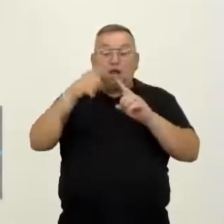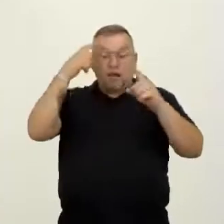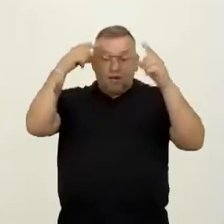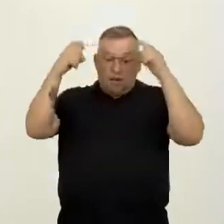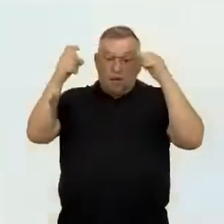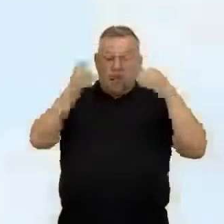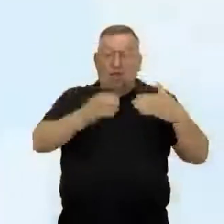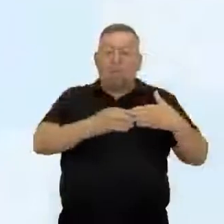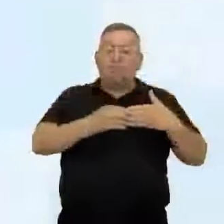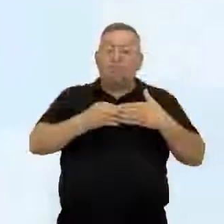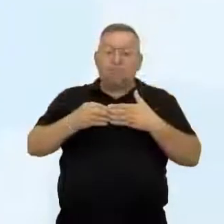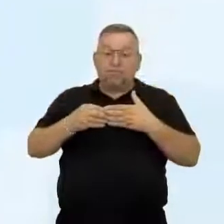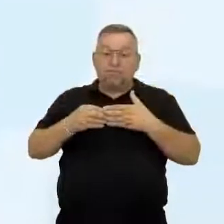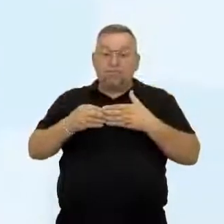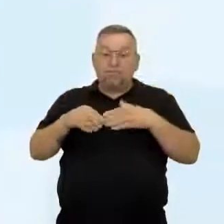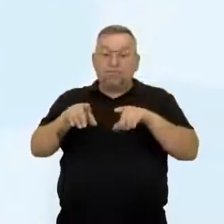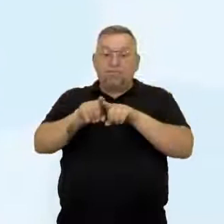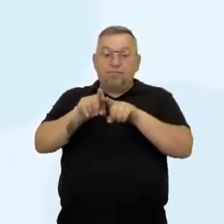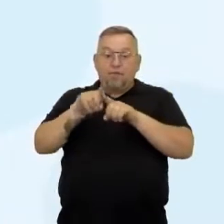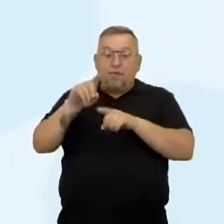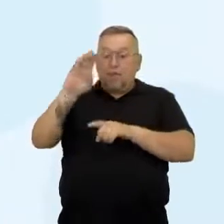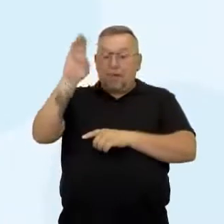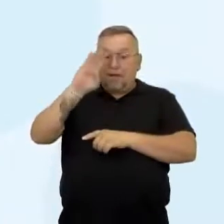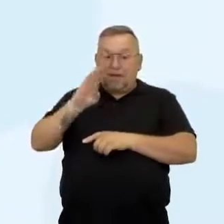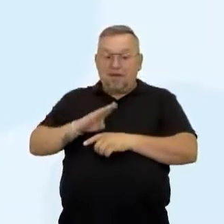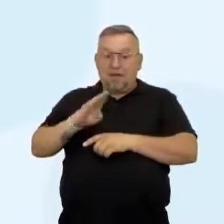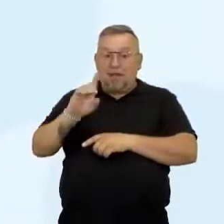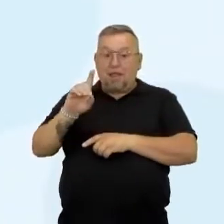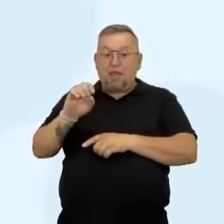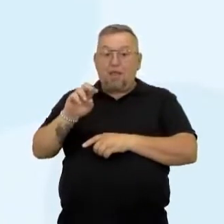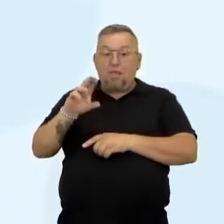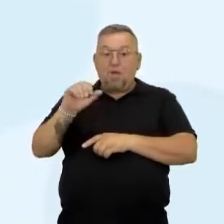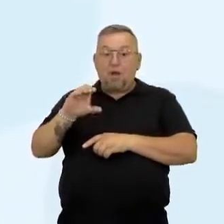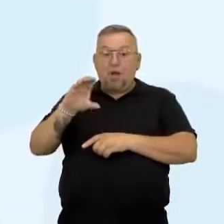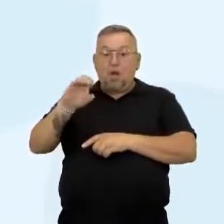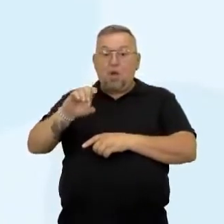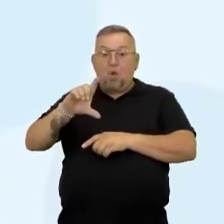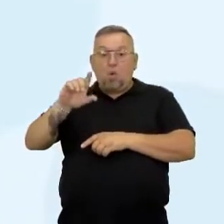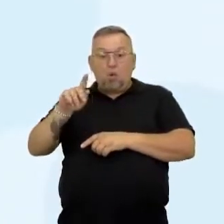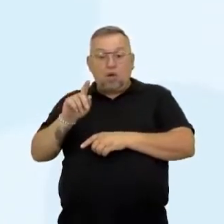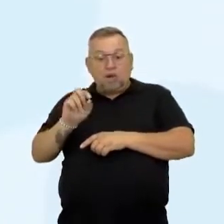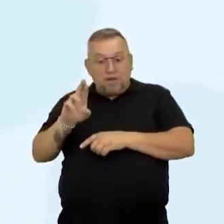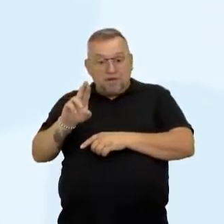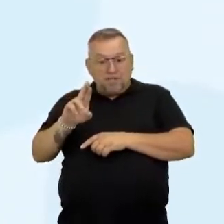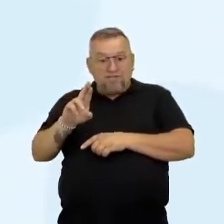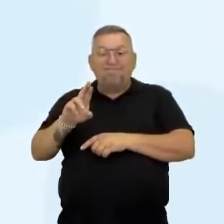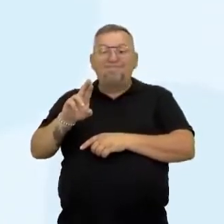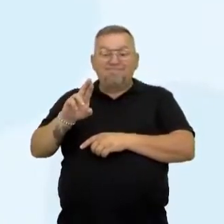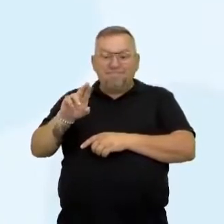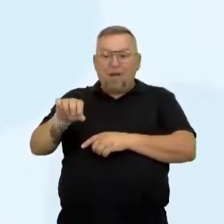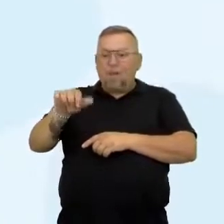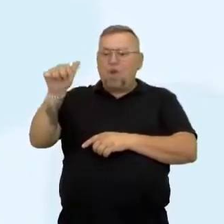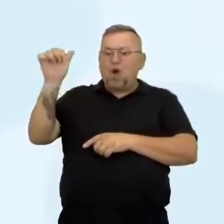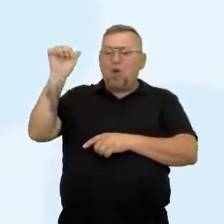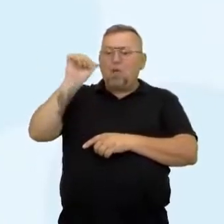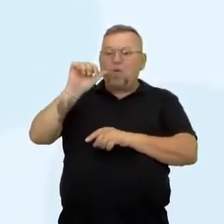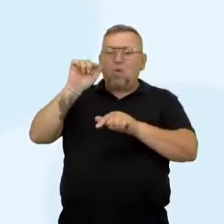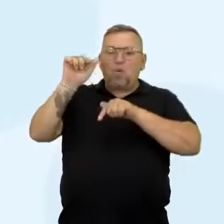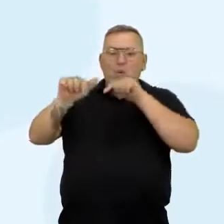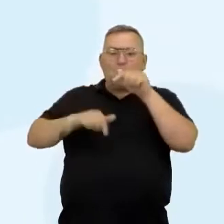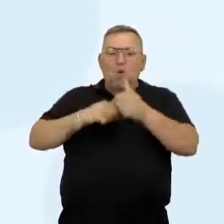dirigida, coreografada pela brasileira Débora Coker, que a gente já falou bastante dela aqui, que foi a primeira mulher a